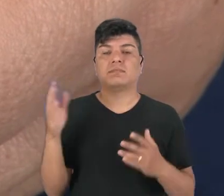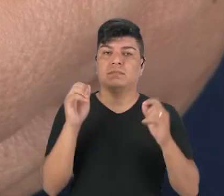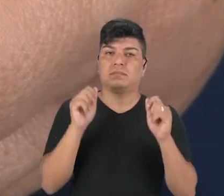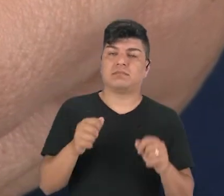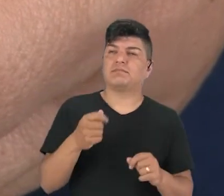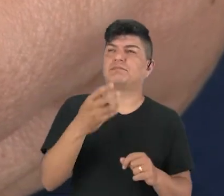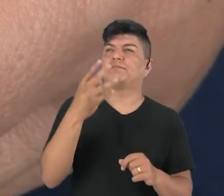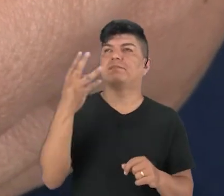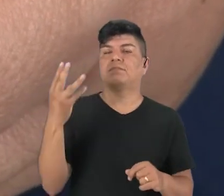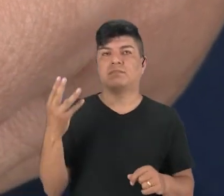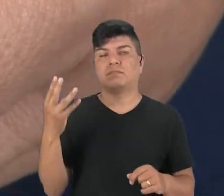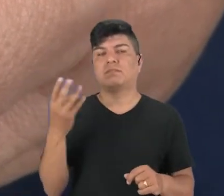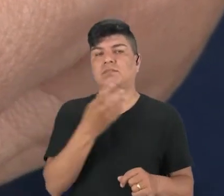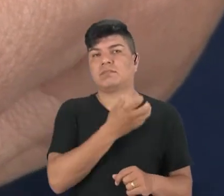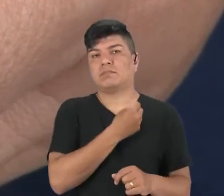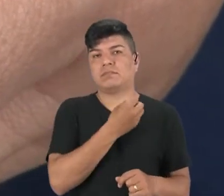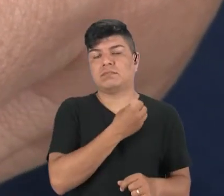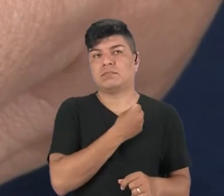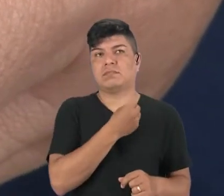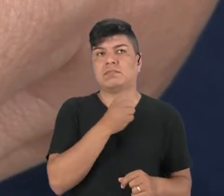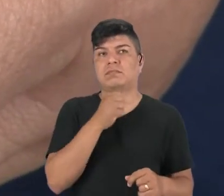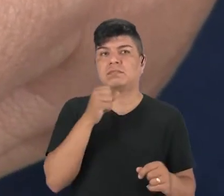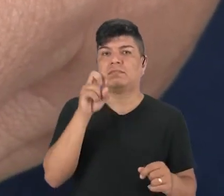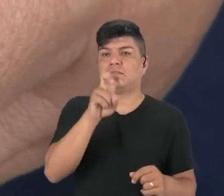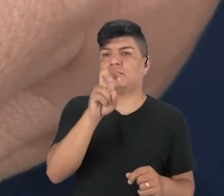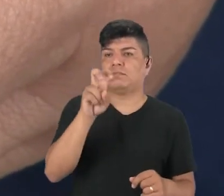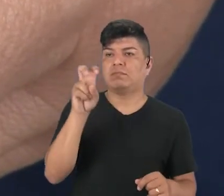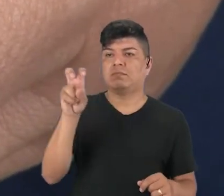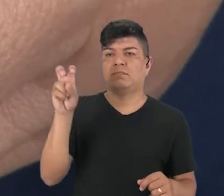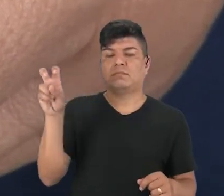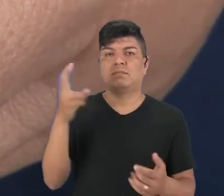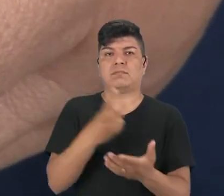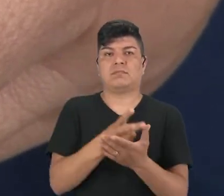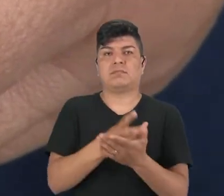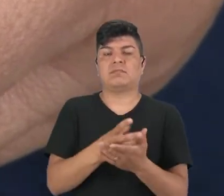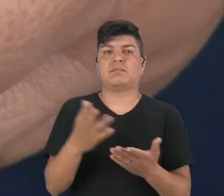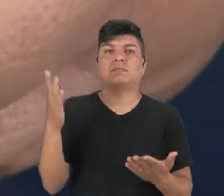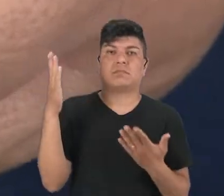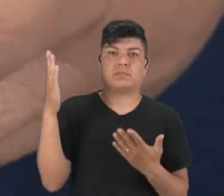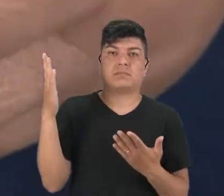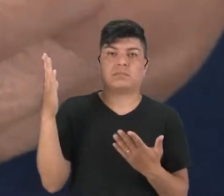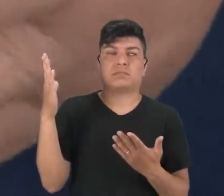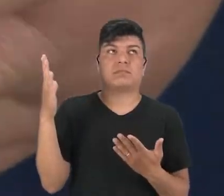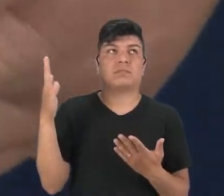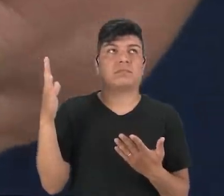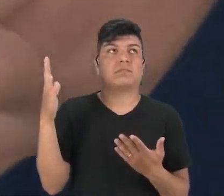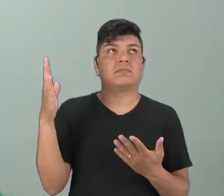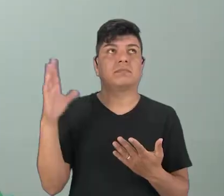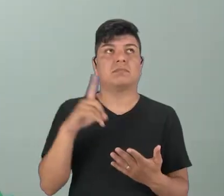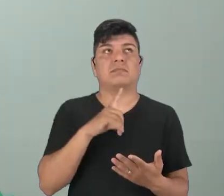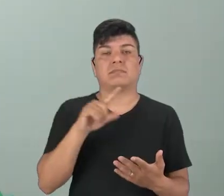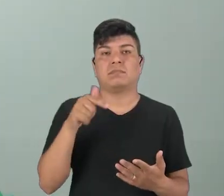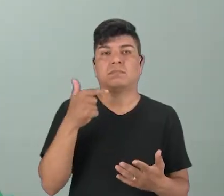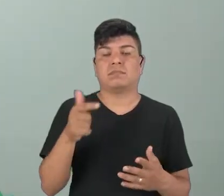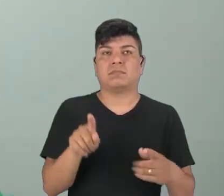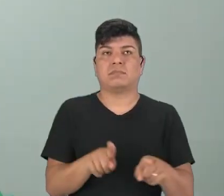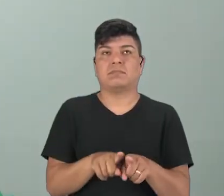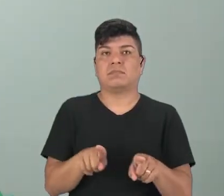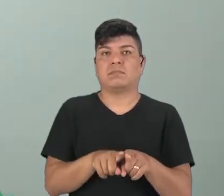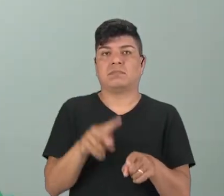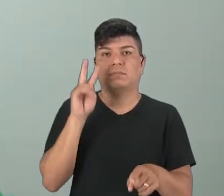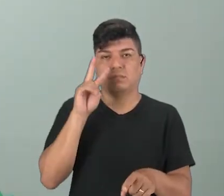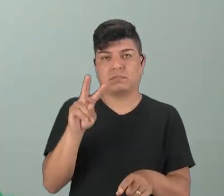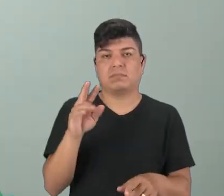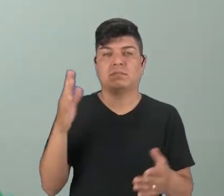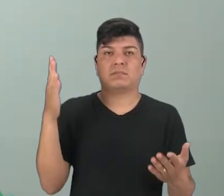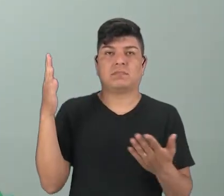pode ir contando, tem um número e a gente pode ir contando de 5 em 5, né? Temos esse. Eu trouxe um outro aqui para você